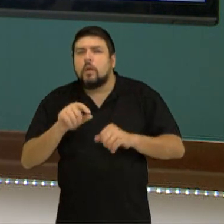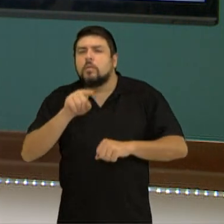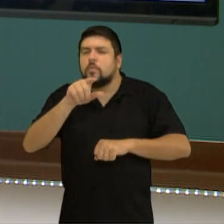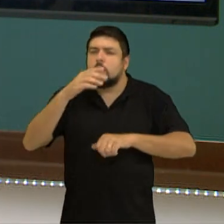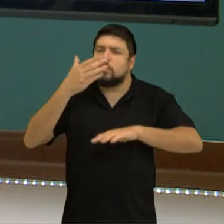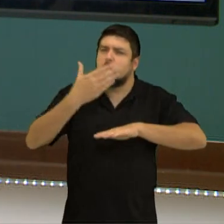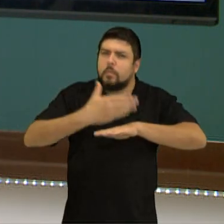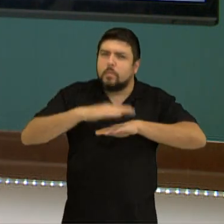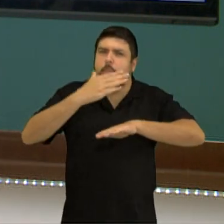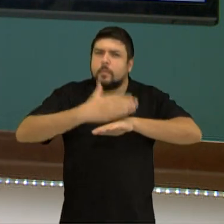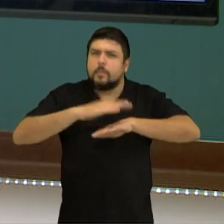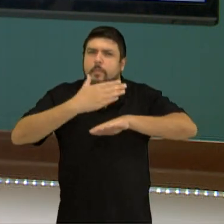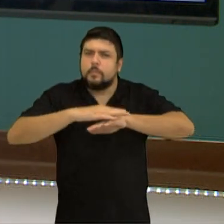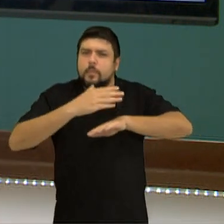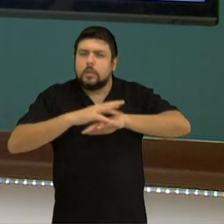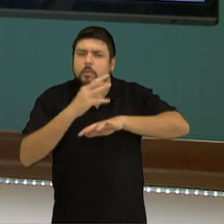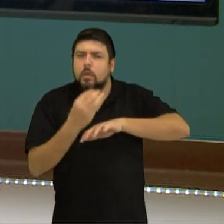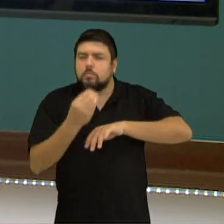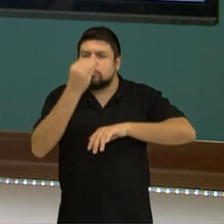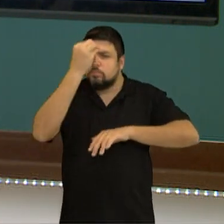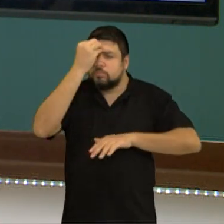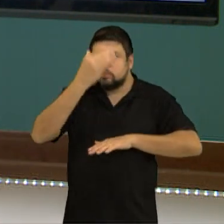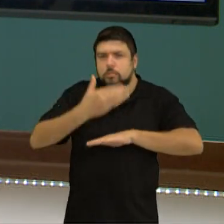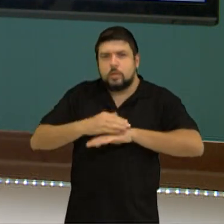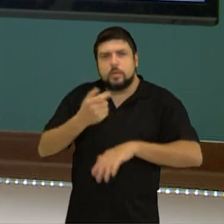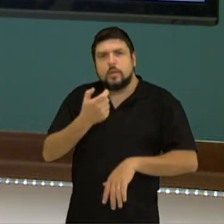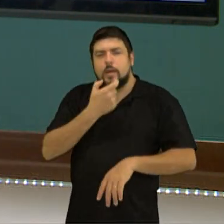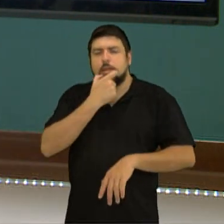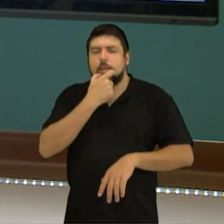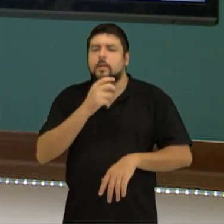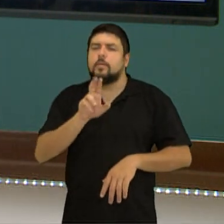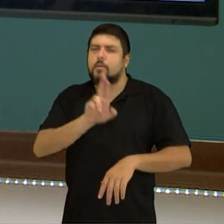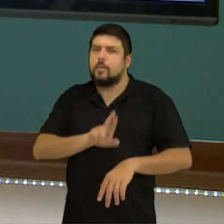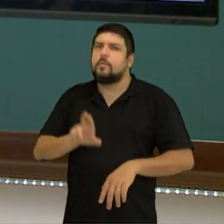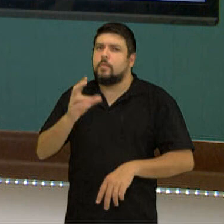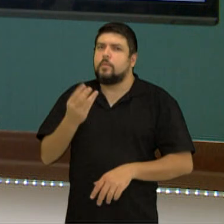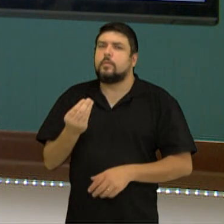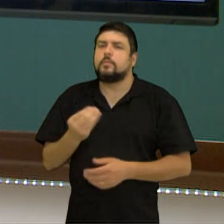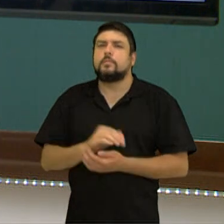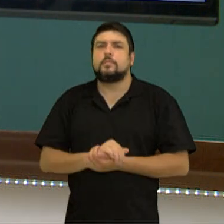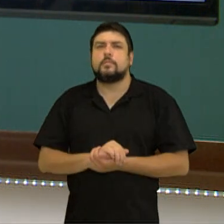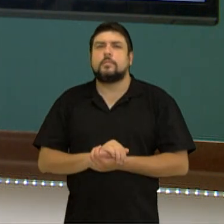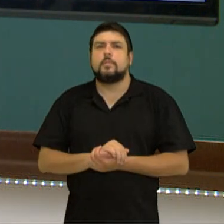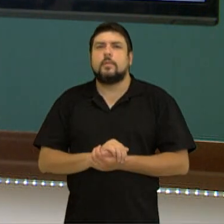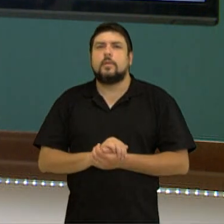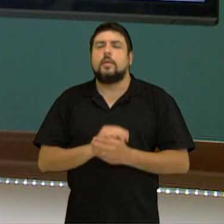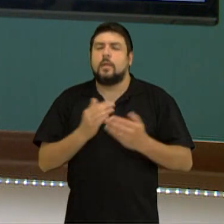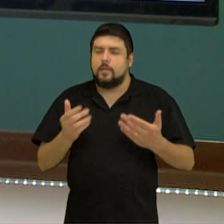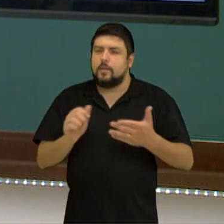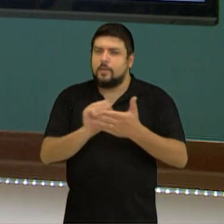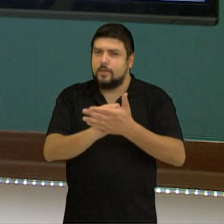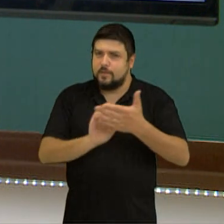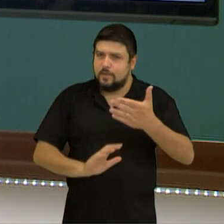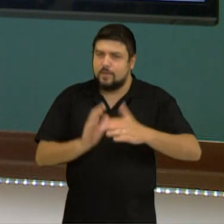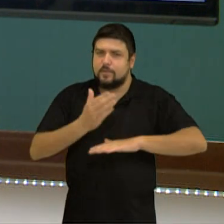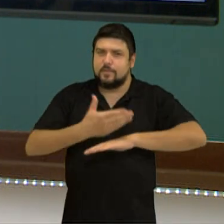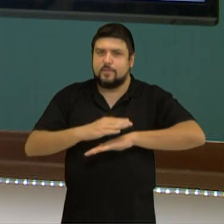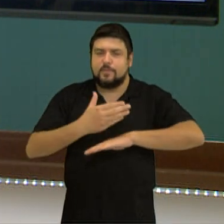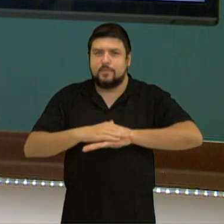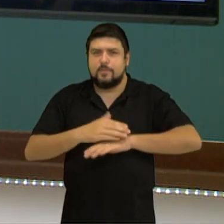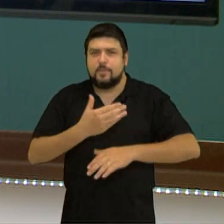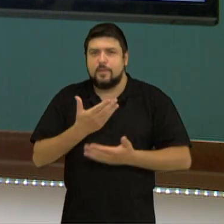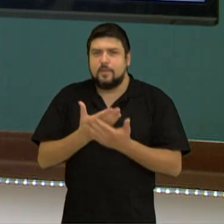possam memorizar esses phrasal verbs e utilizá-los, porque eles são muito importantes. Então essa vai ser a nossa atividade mão na massa da aula